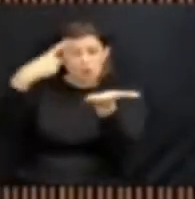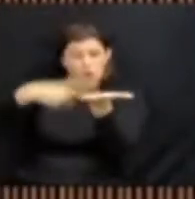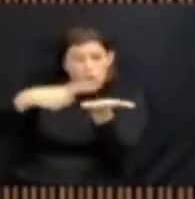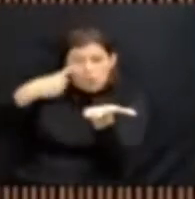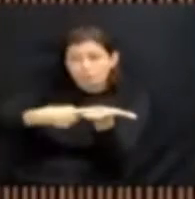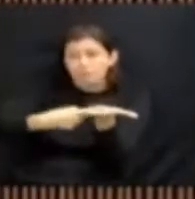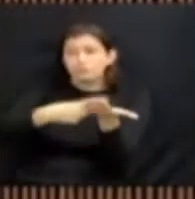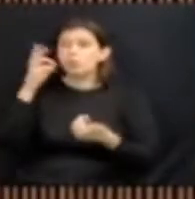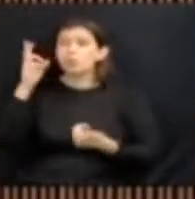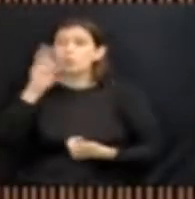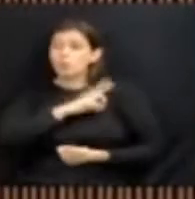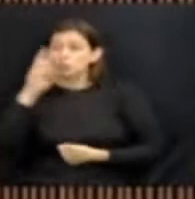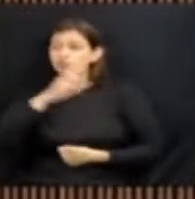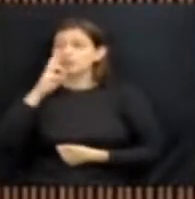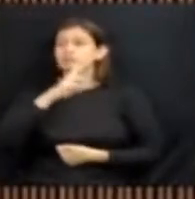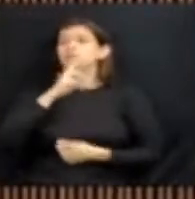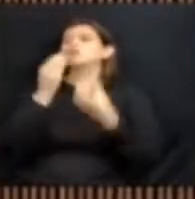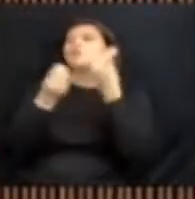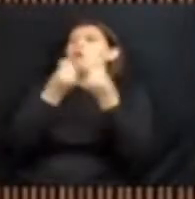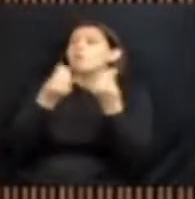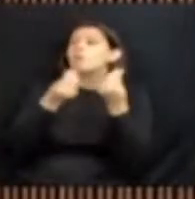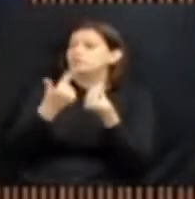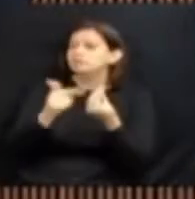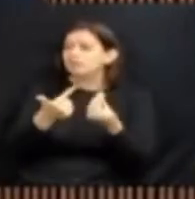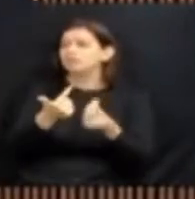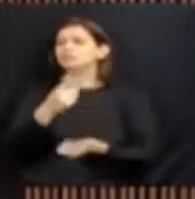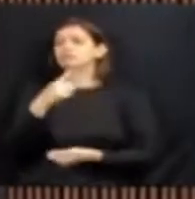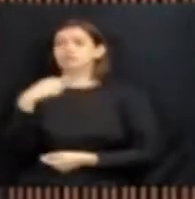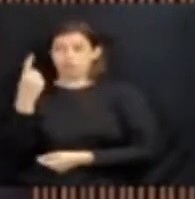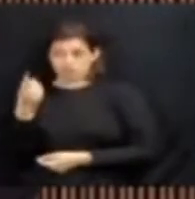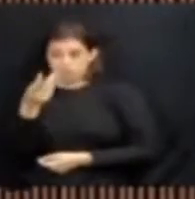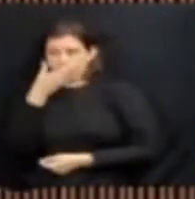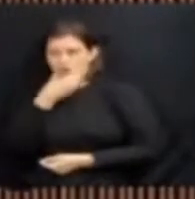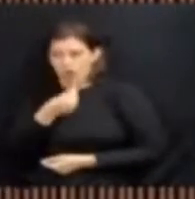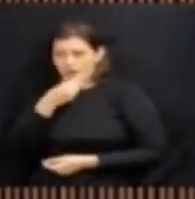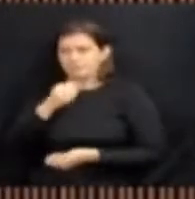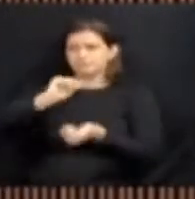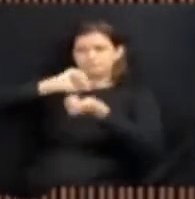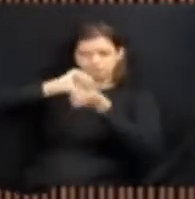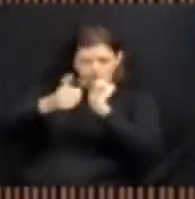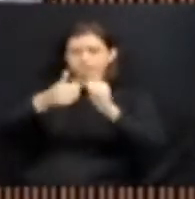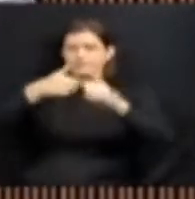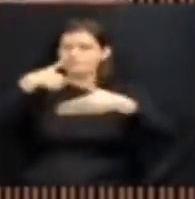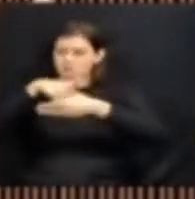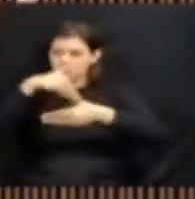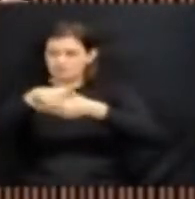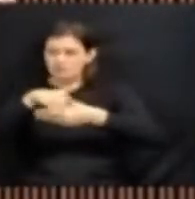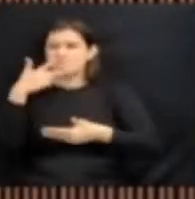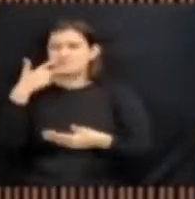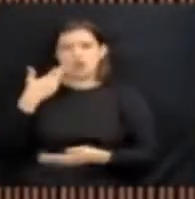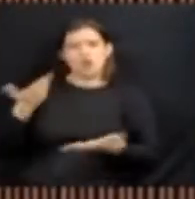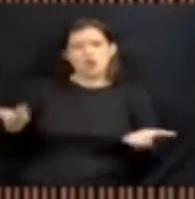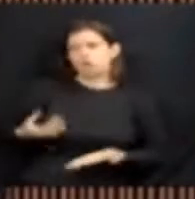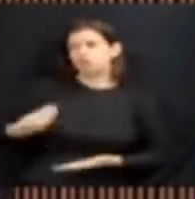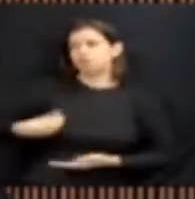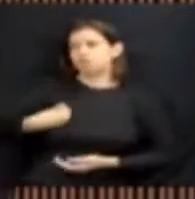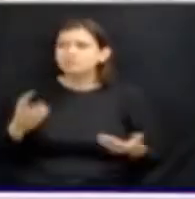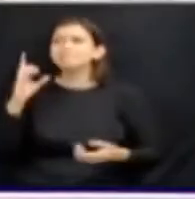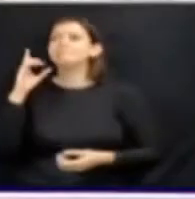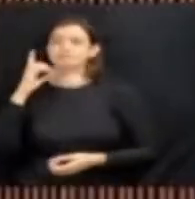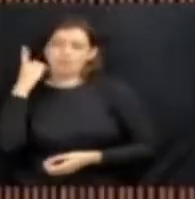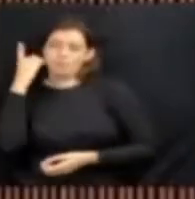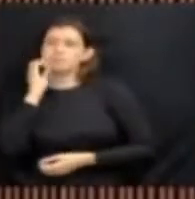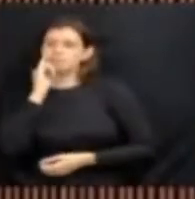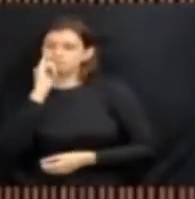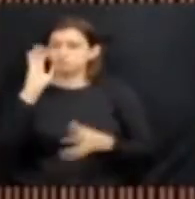estaria perguntando a mesma coisa com a sua simplicidade e eu aqui fazendo esse paralelo quero